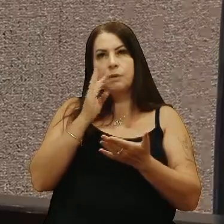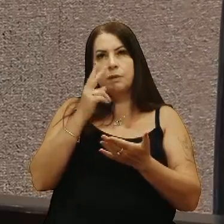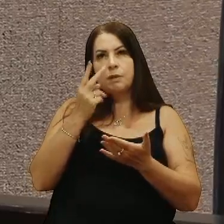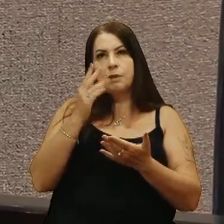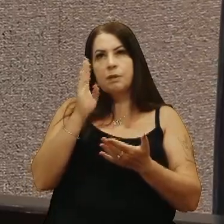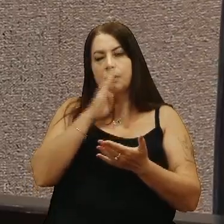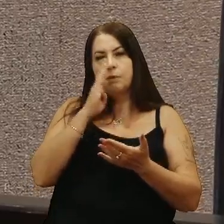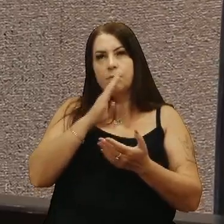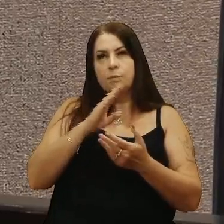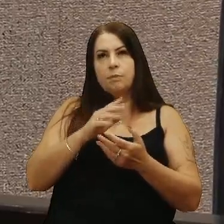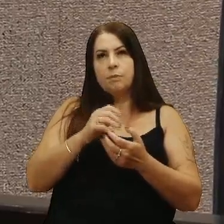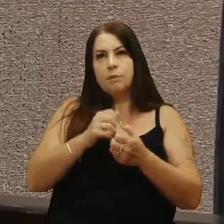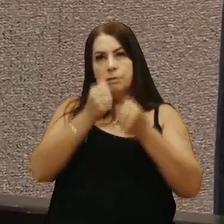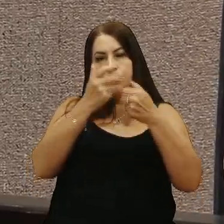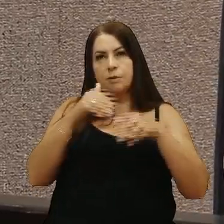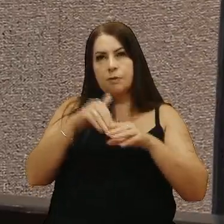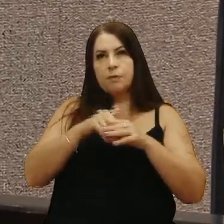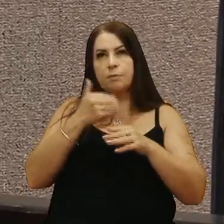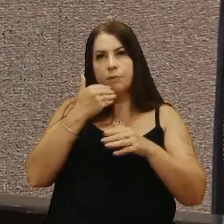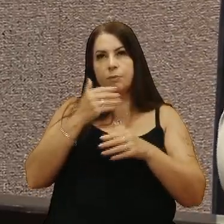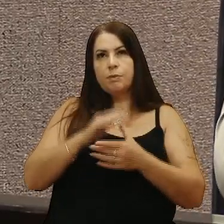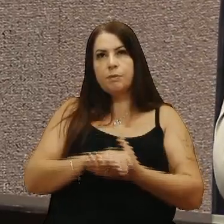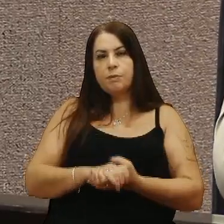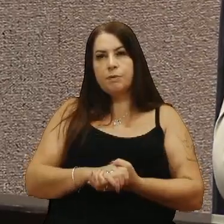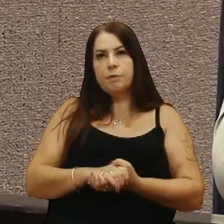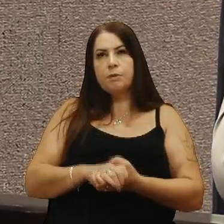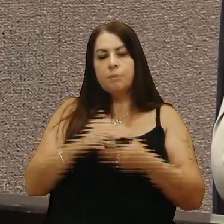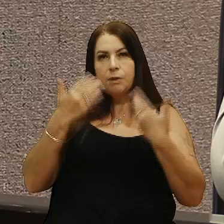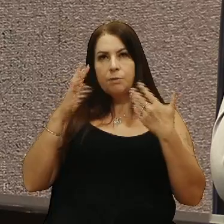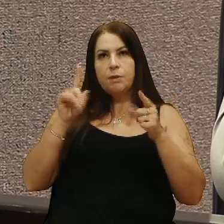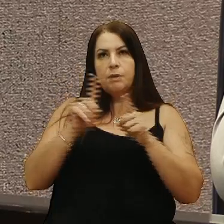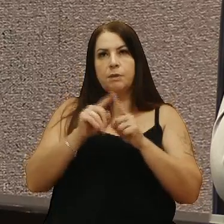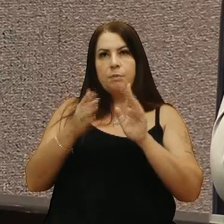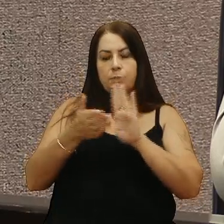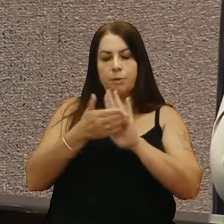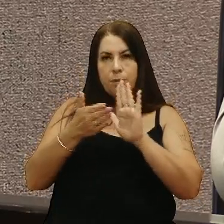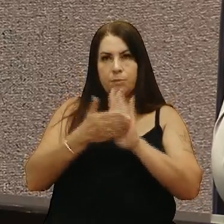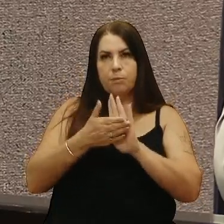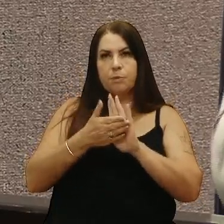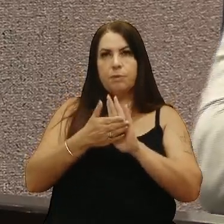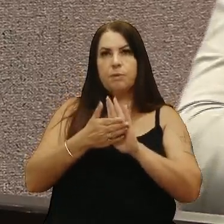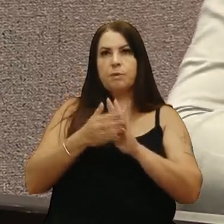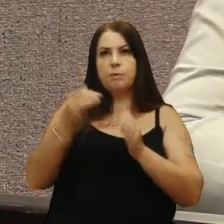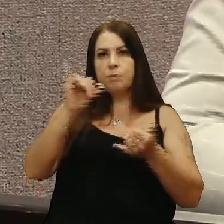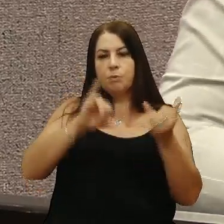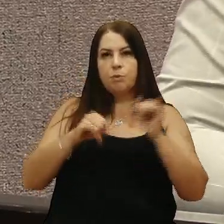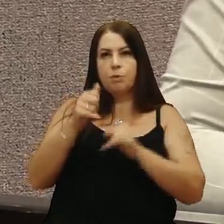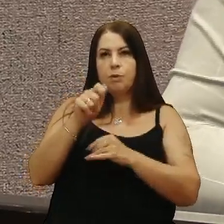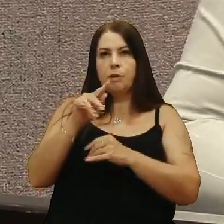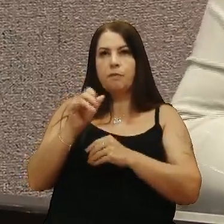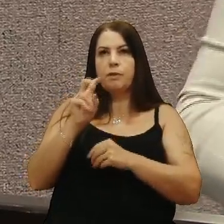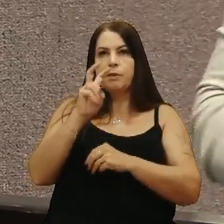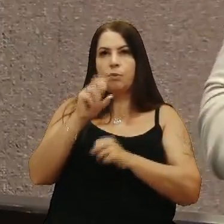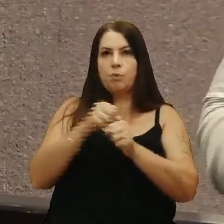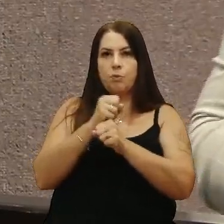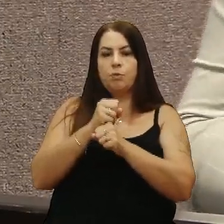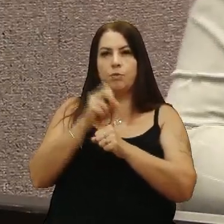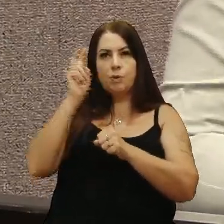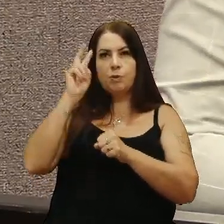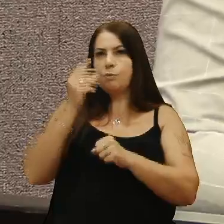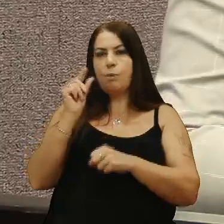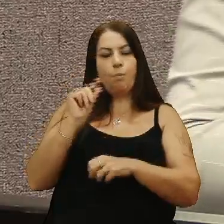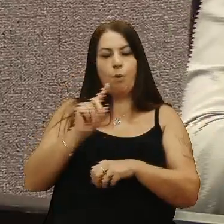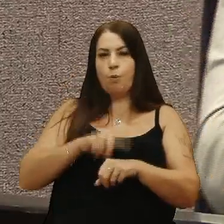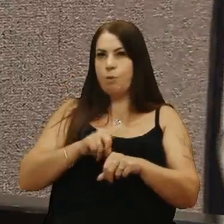Achei que nós estávamos em declaração de voto, então por isso que eu pedi a palavra. Mas lhe parabenizar pela propositura, o Laboratório Alfa, realmente 50 anos de história, né? Não é pouco